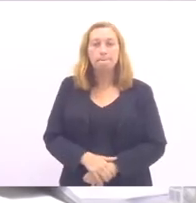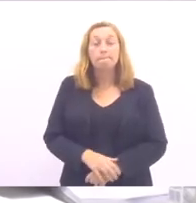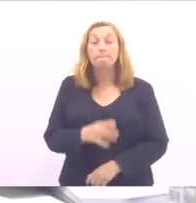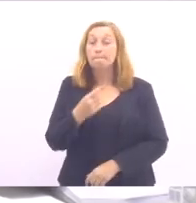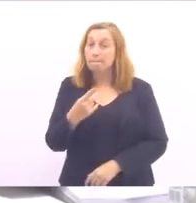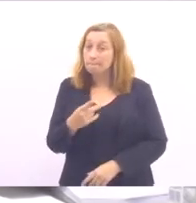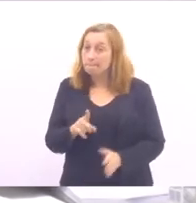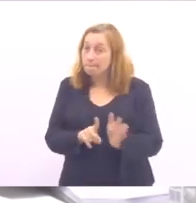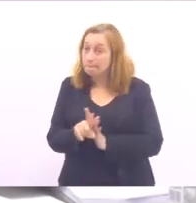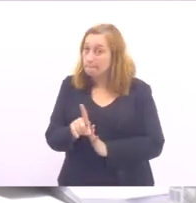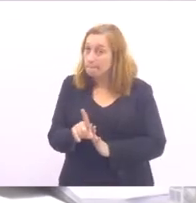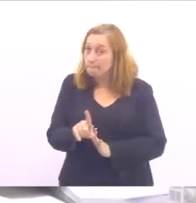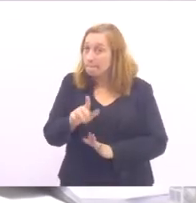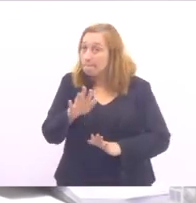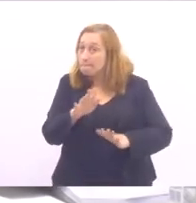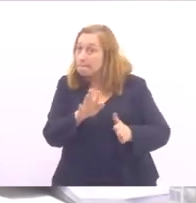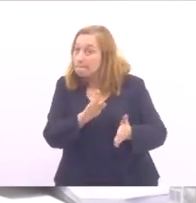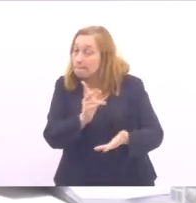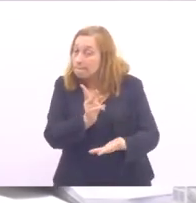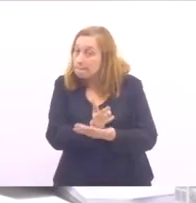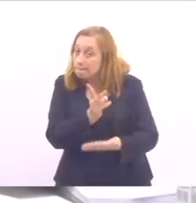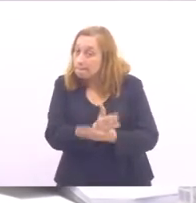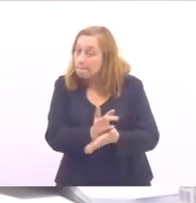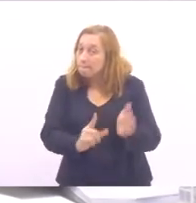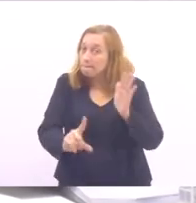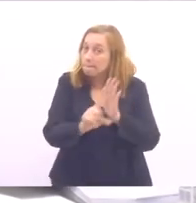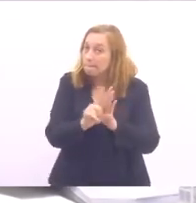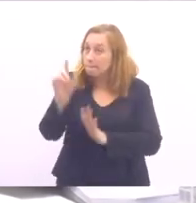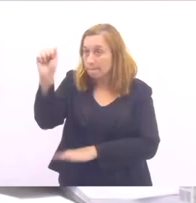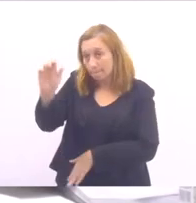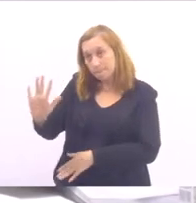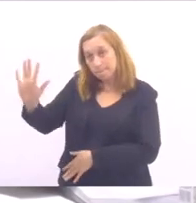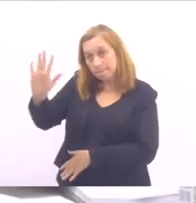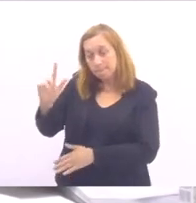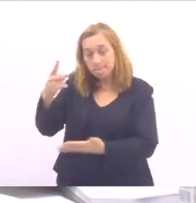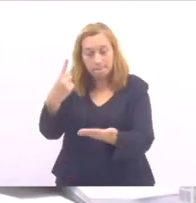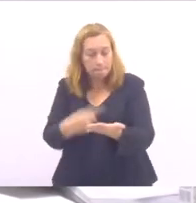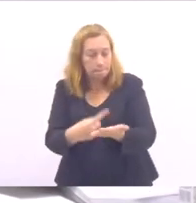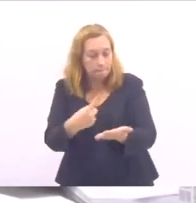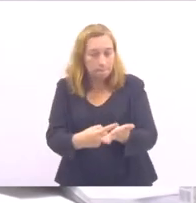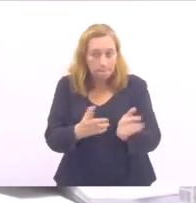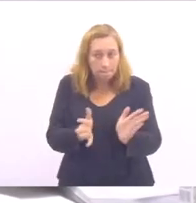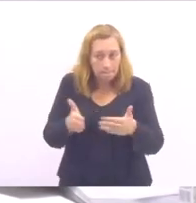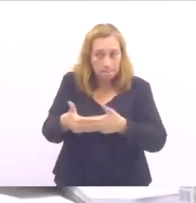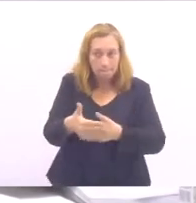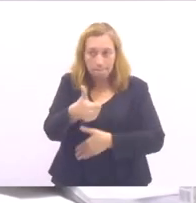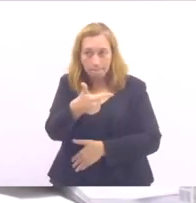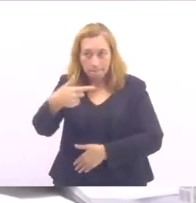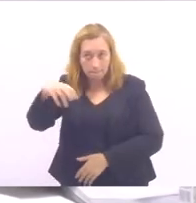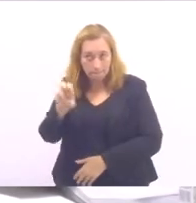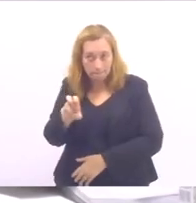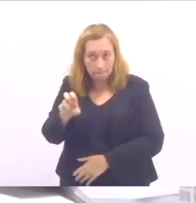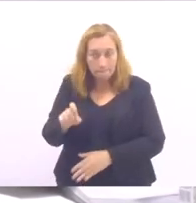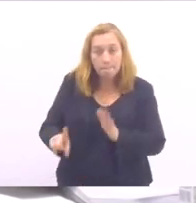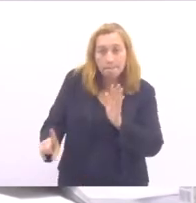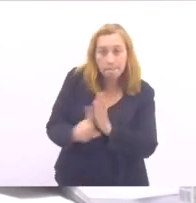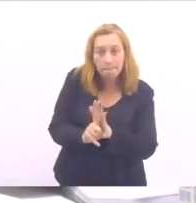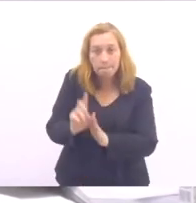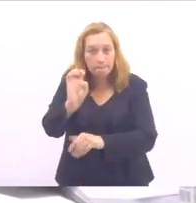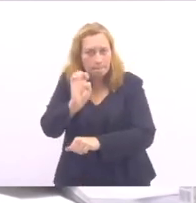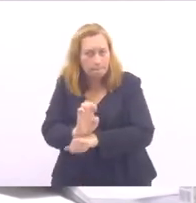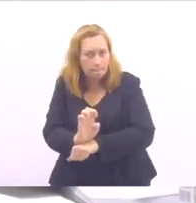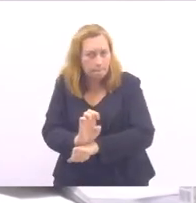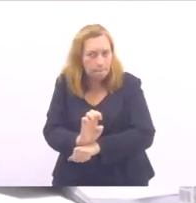fato de, apesar de nós termos a lei nacional, o acordo de embalagem de 2015, a lei